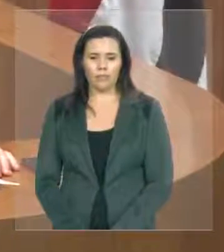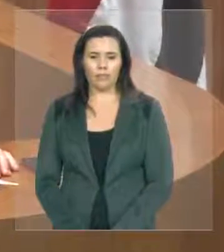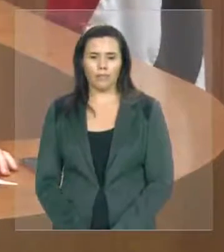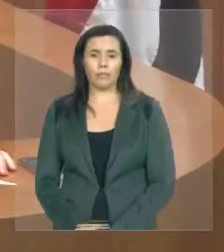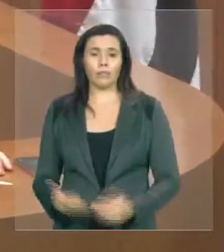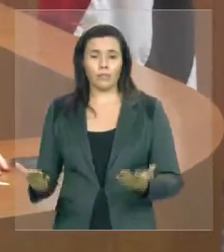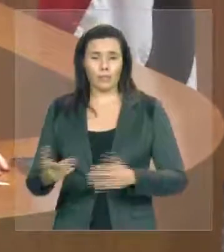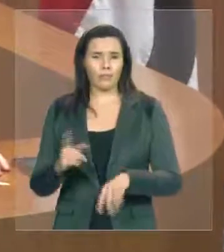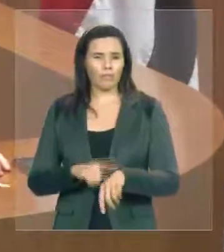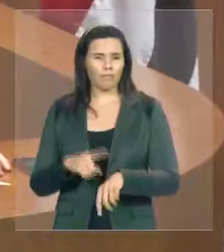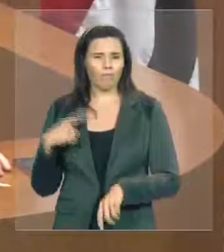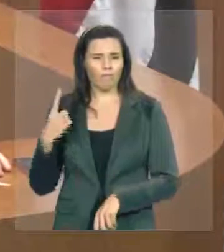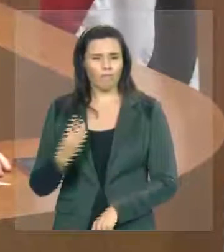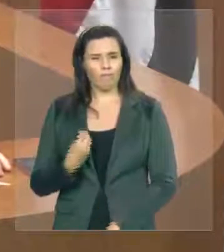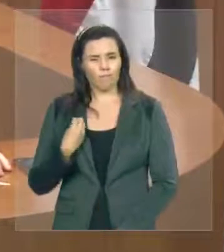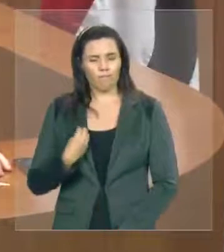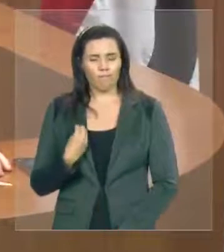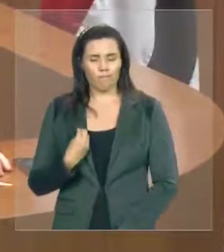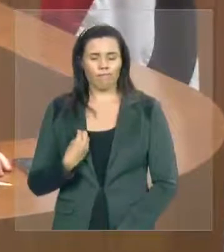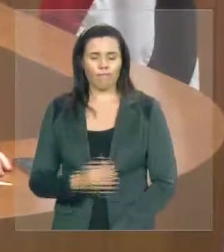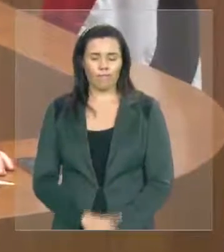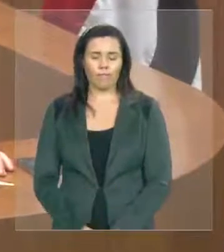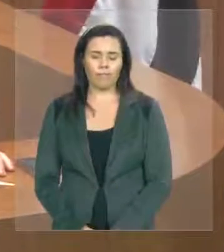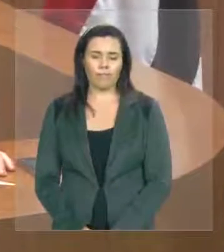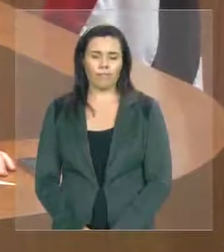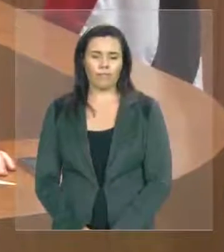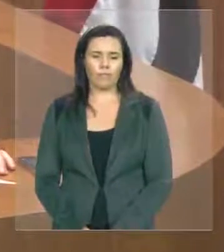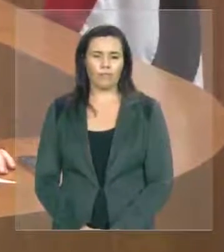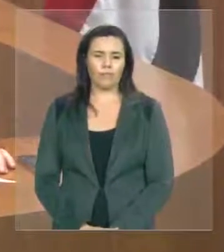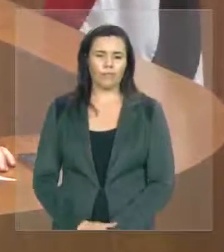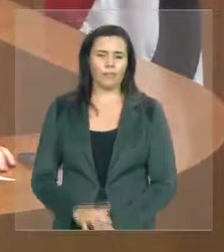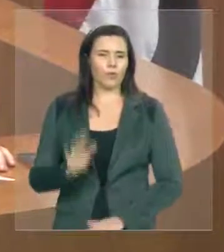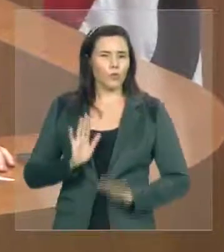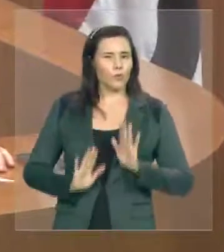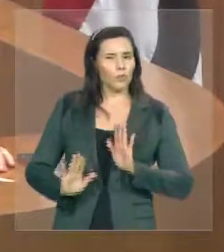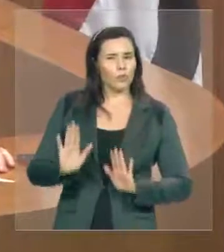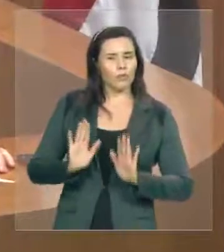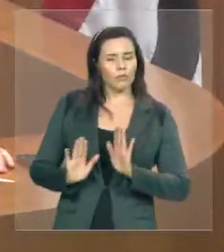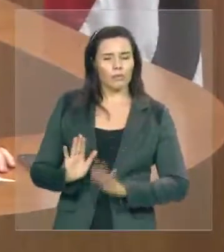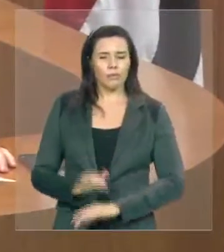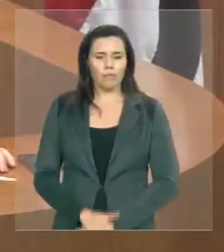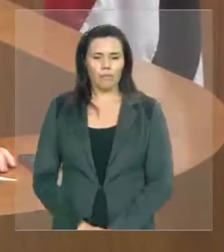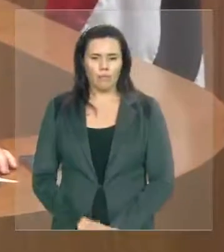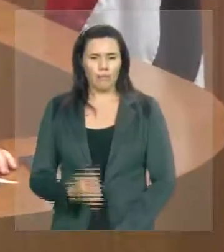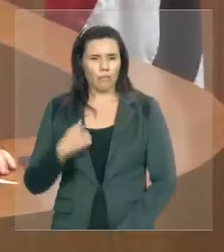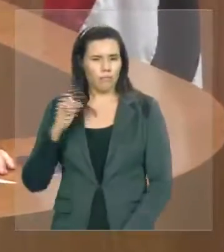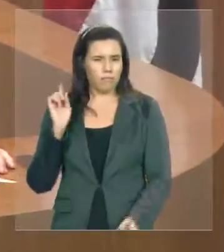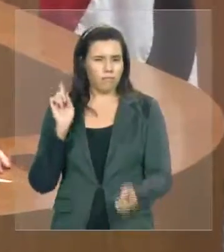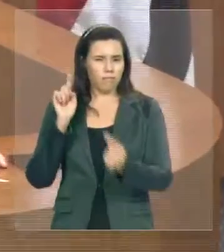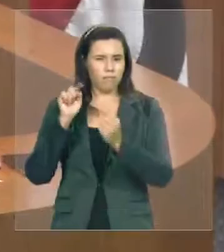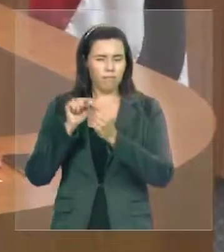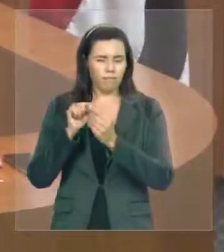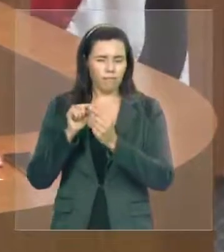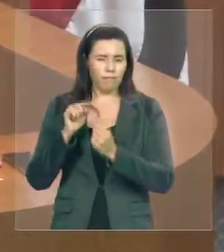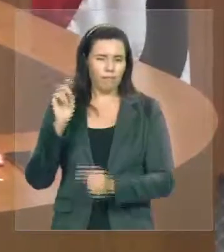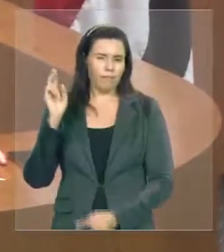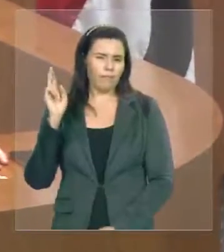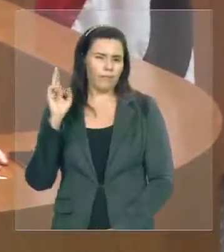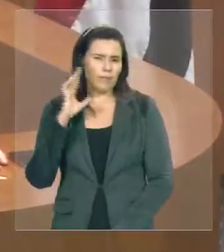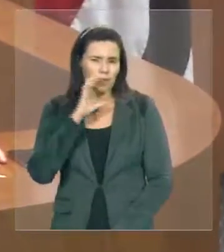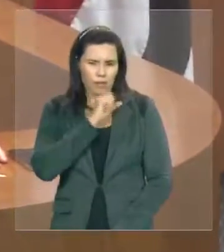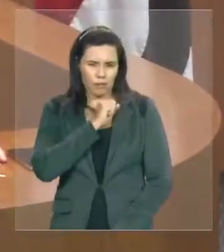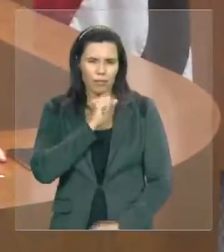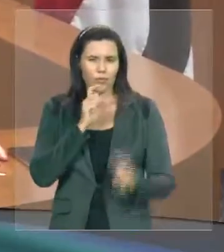sensível que o Brasil passa. De uma forma muito objetiva, deputado Adriano,